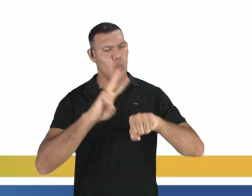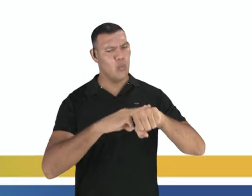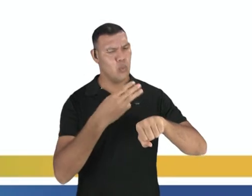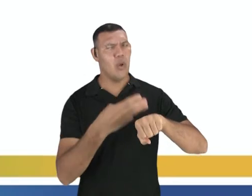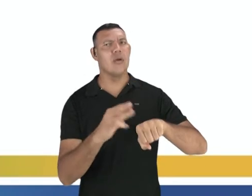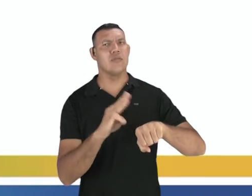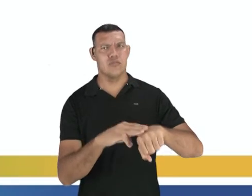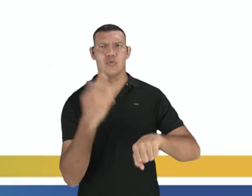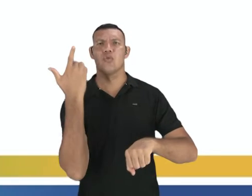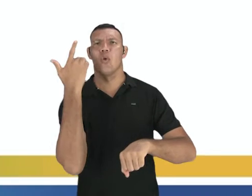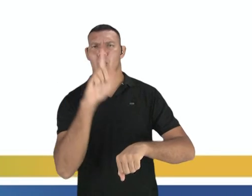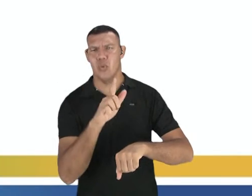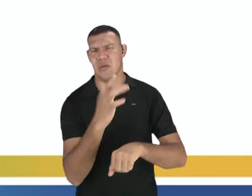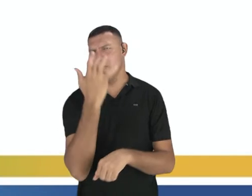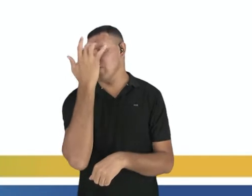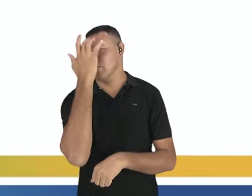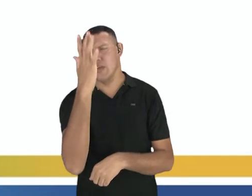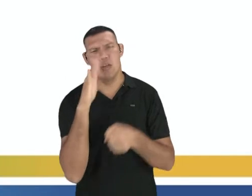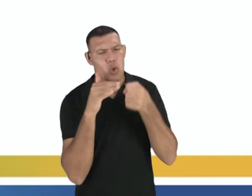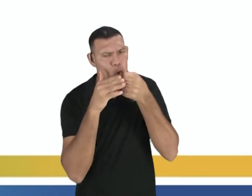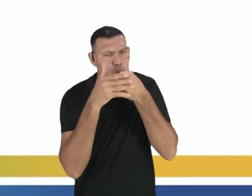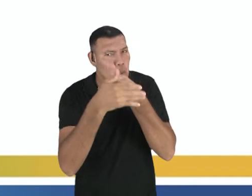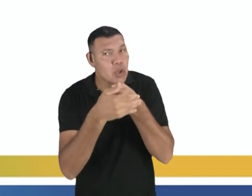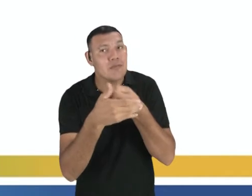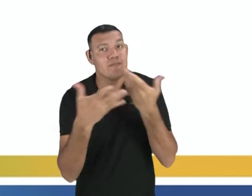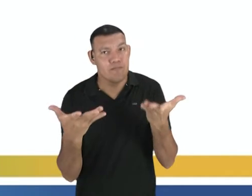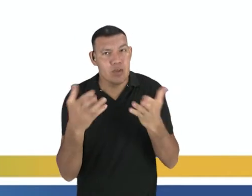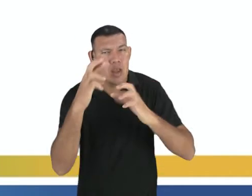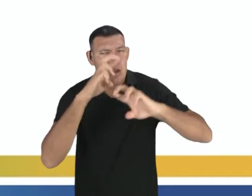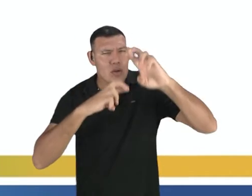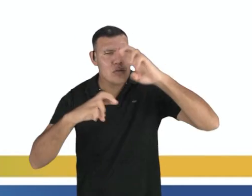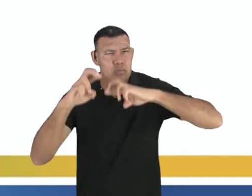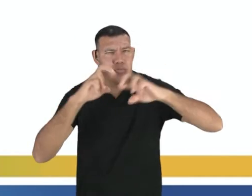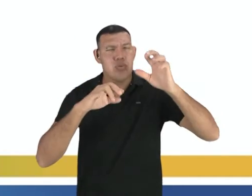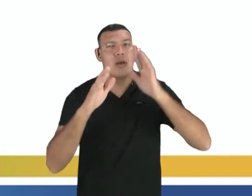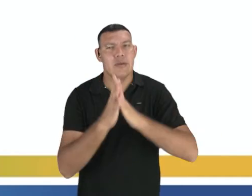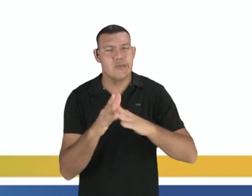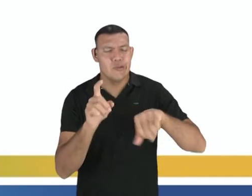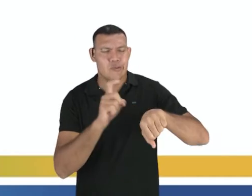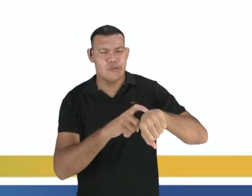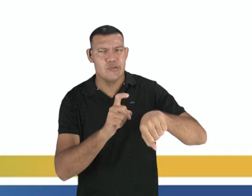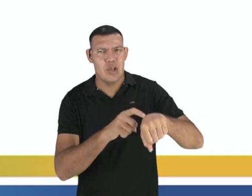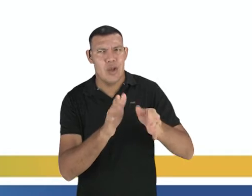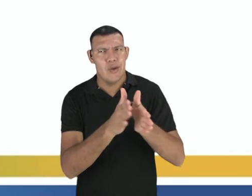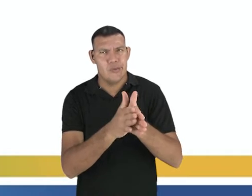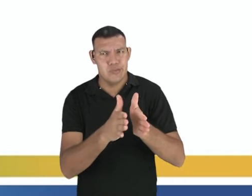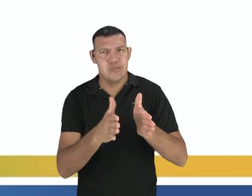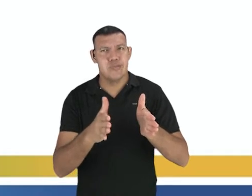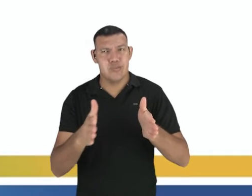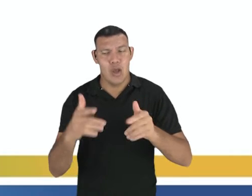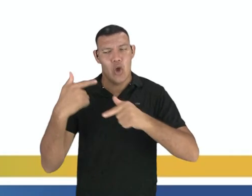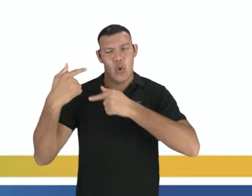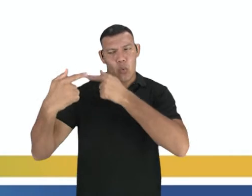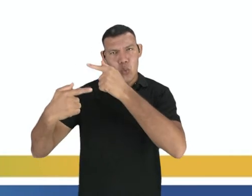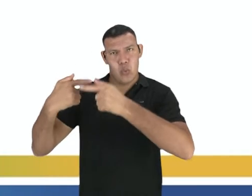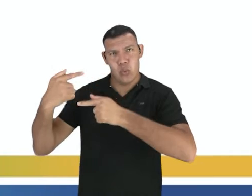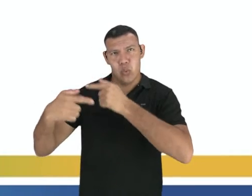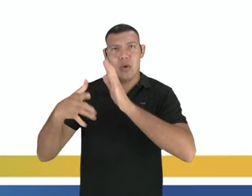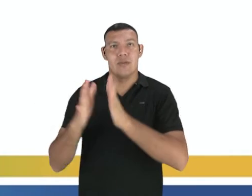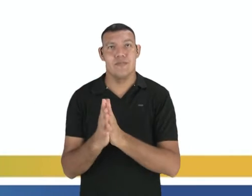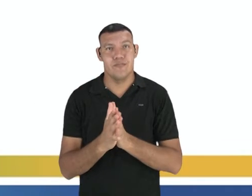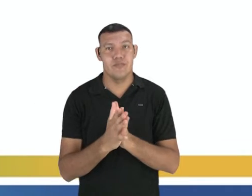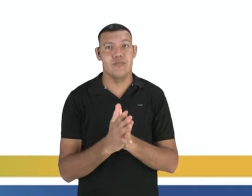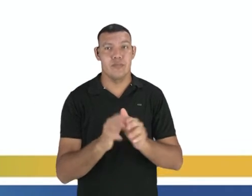marrons, eles já têm essa facilidade. Então, observa-se com o passar dos tempos, com o passar de gerações,